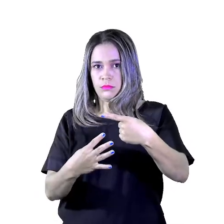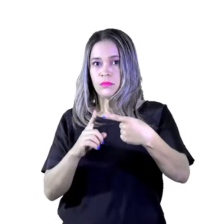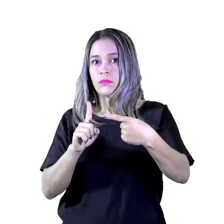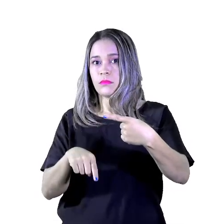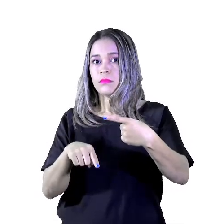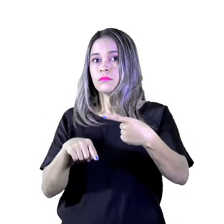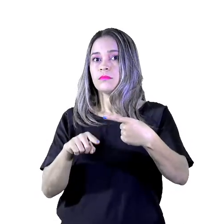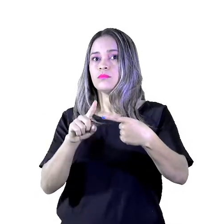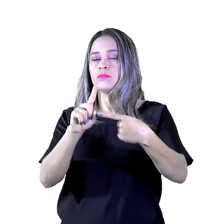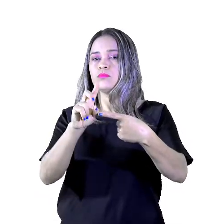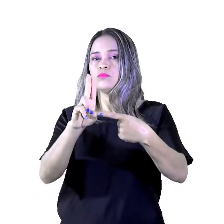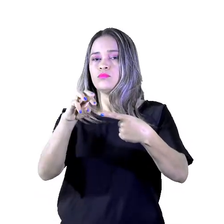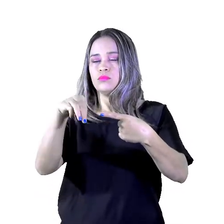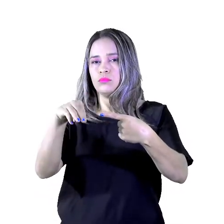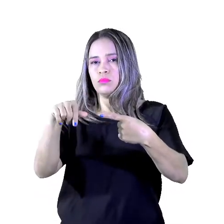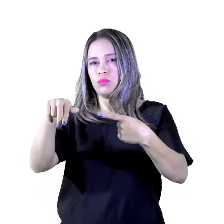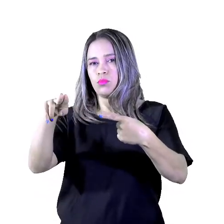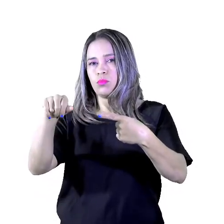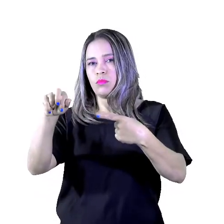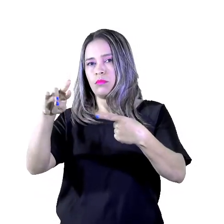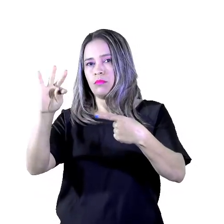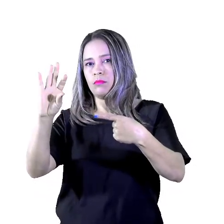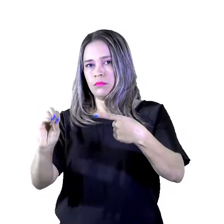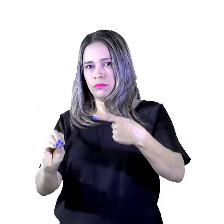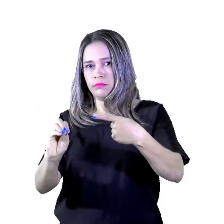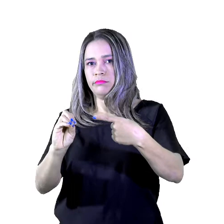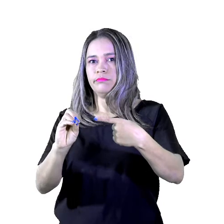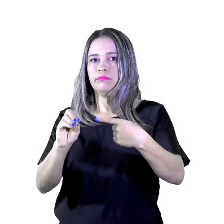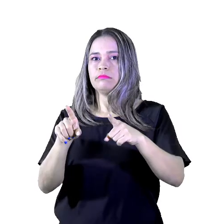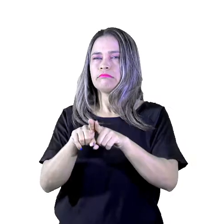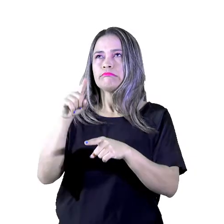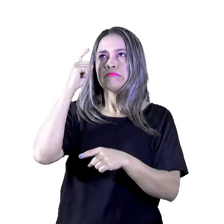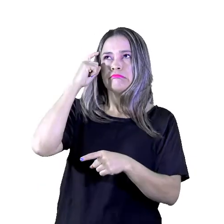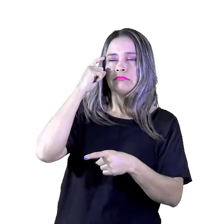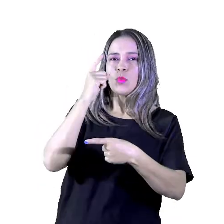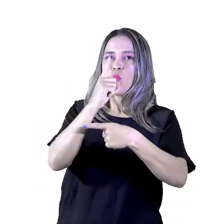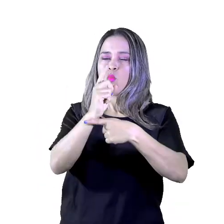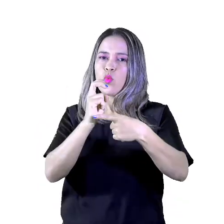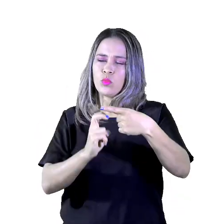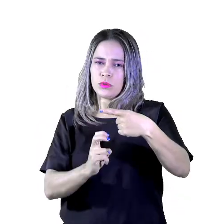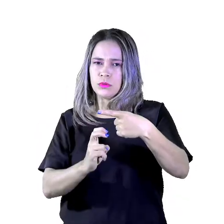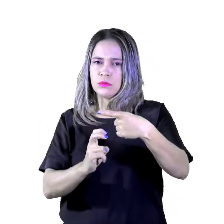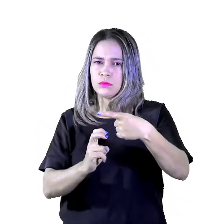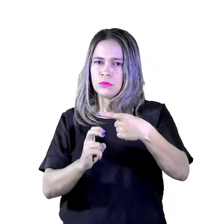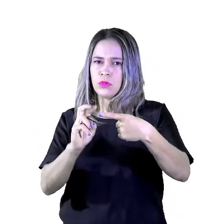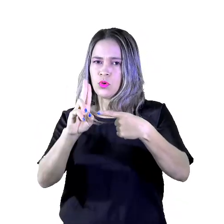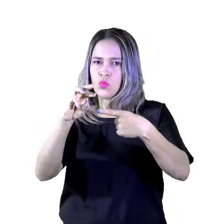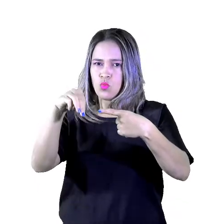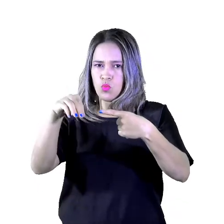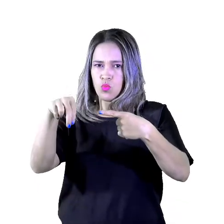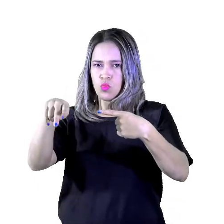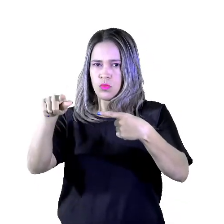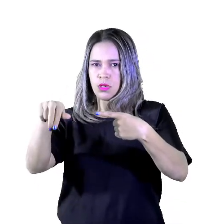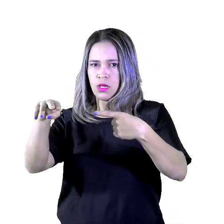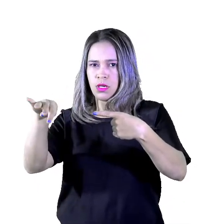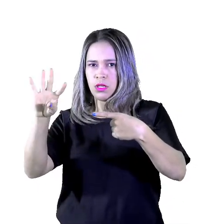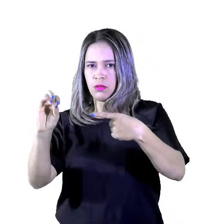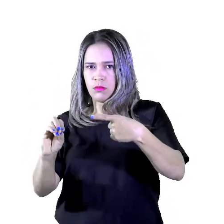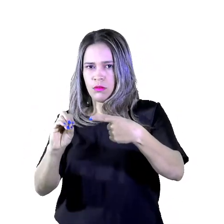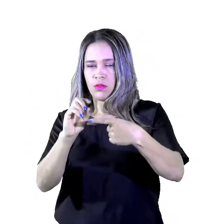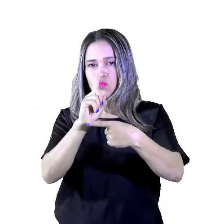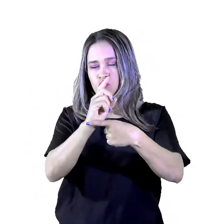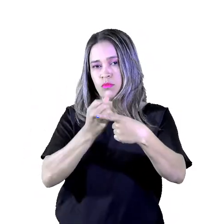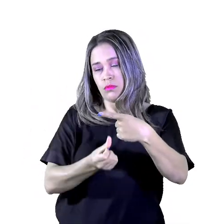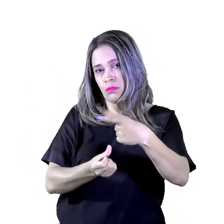é 1/4. E eu posso também pensar assim, 1 sobre 5, 1/5.